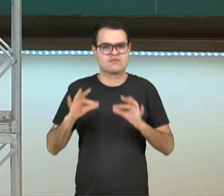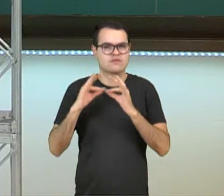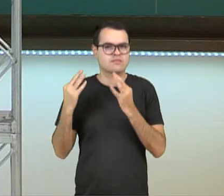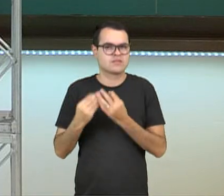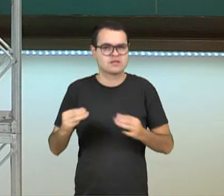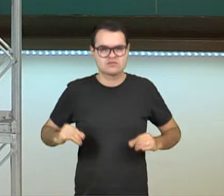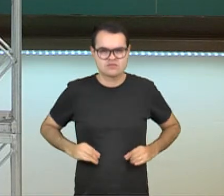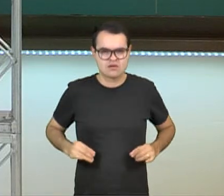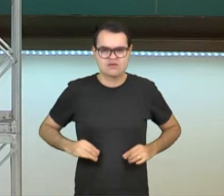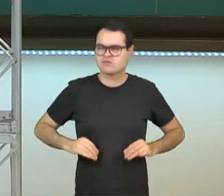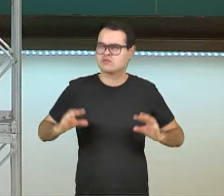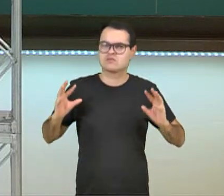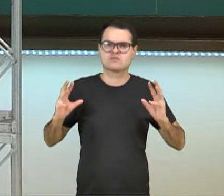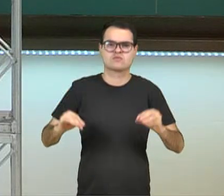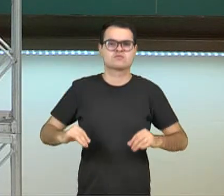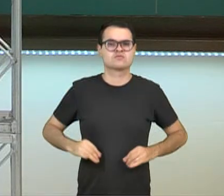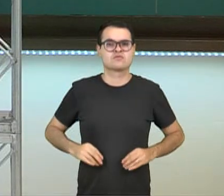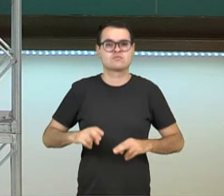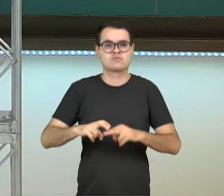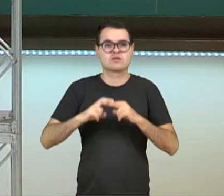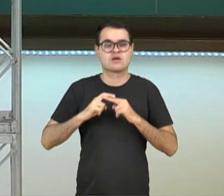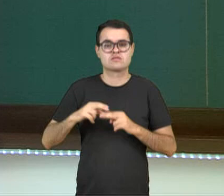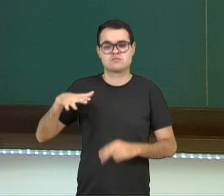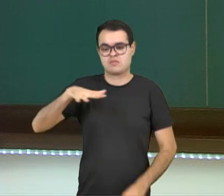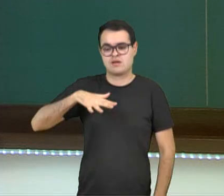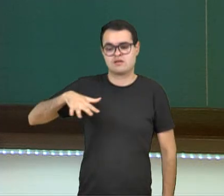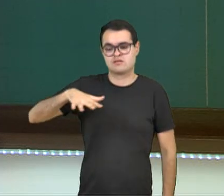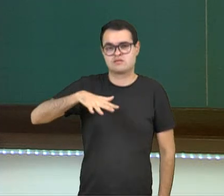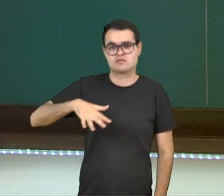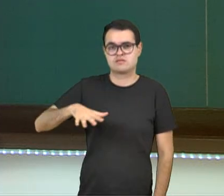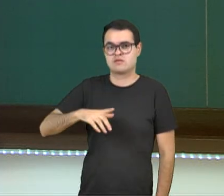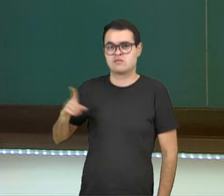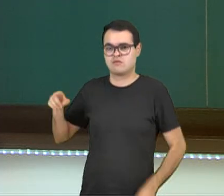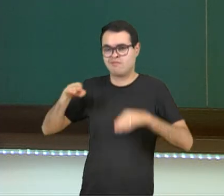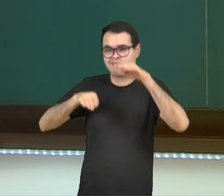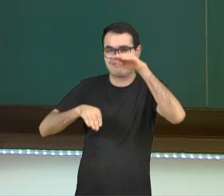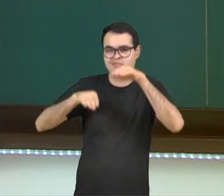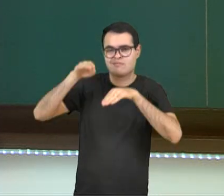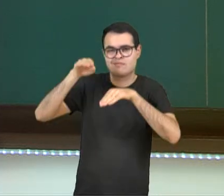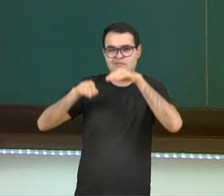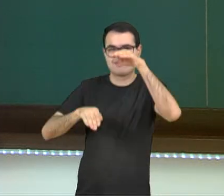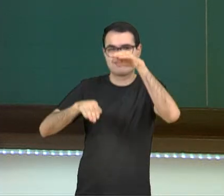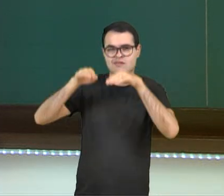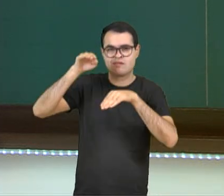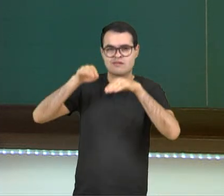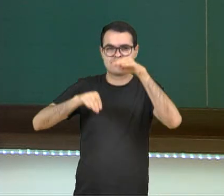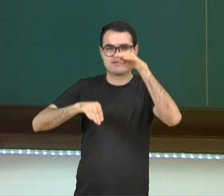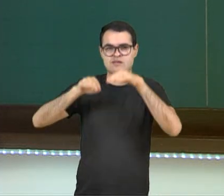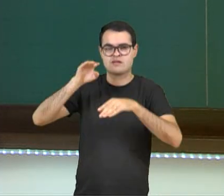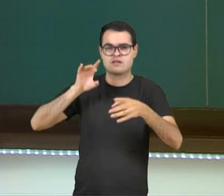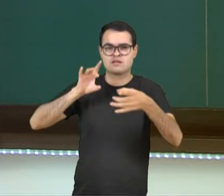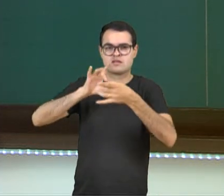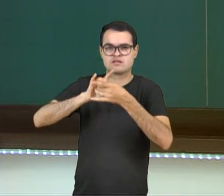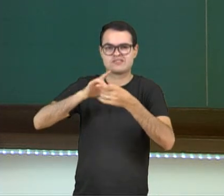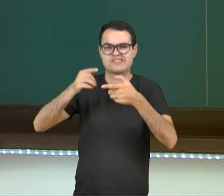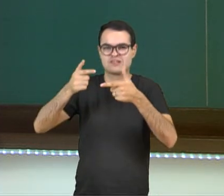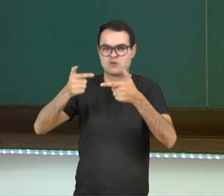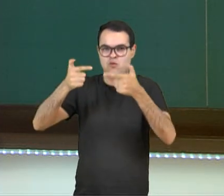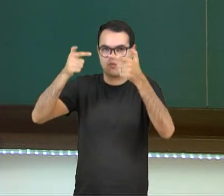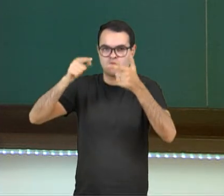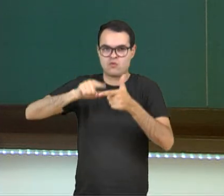sofrem, todo mundo sofre por causa de uma região de instabilidade relacionada aí a